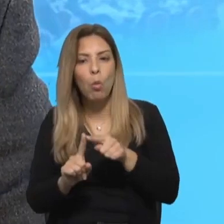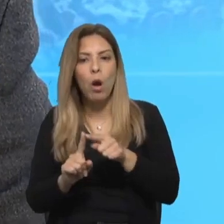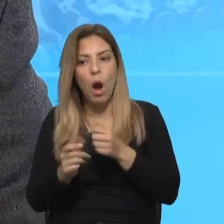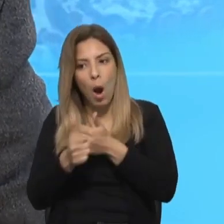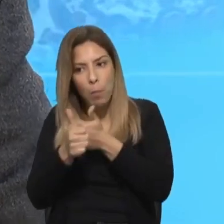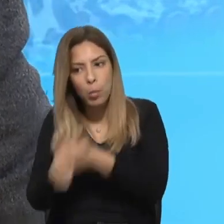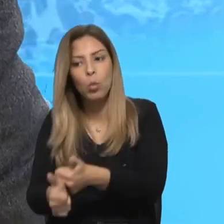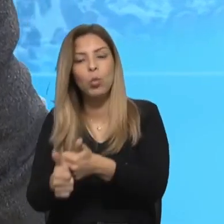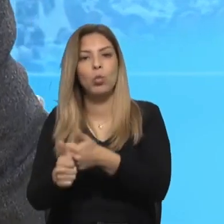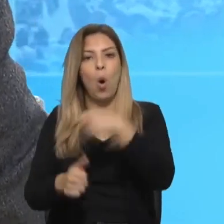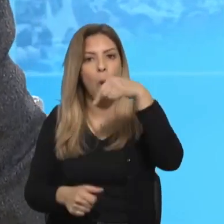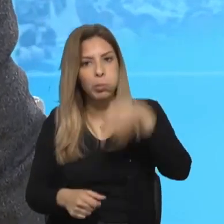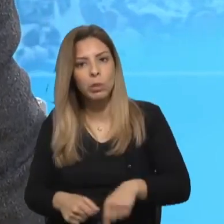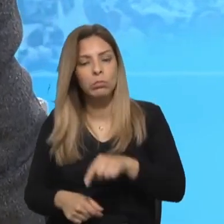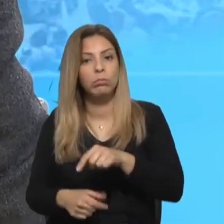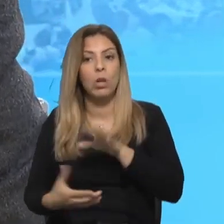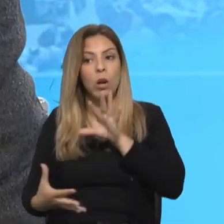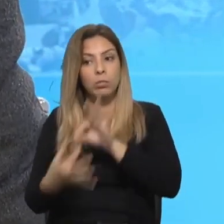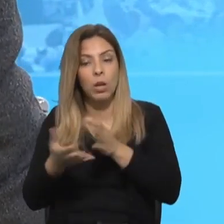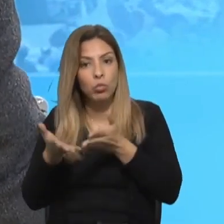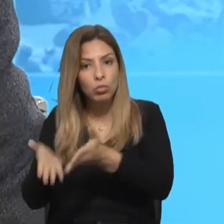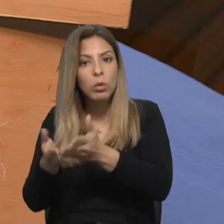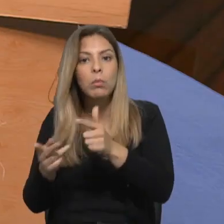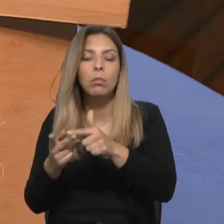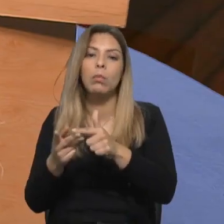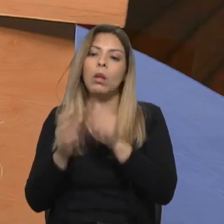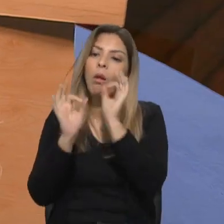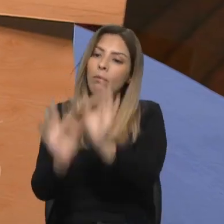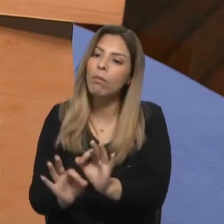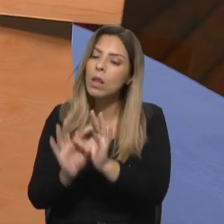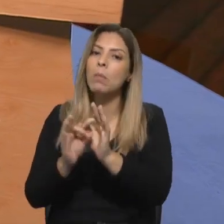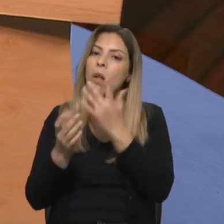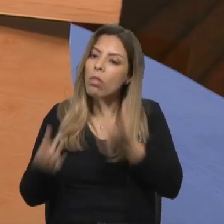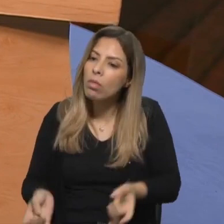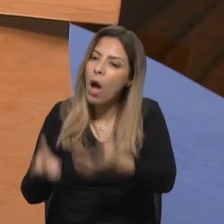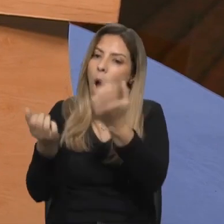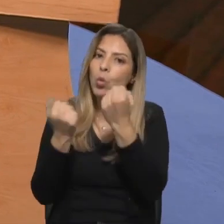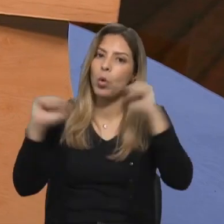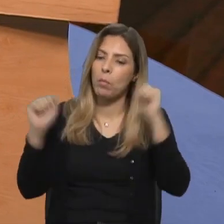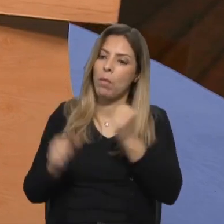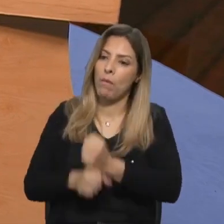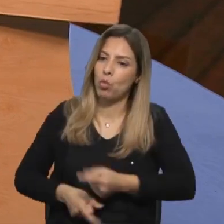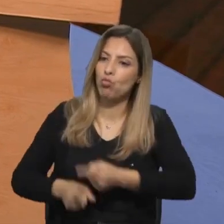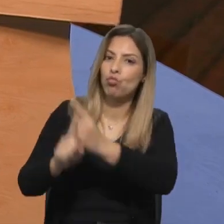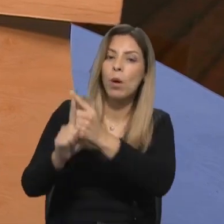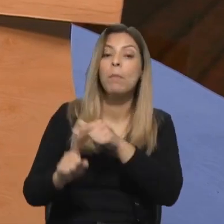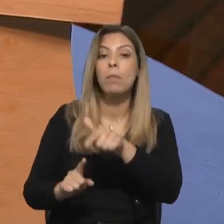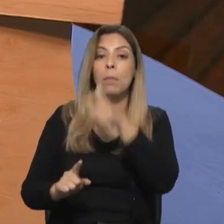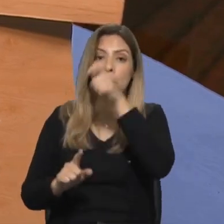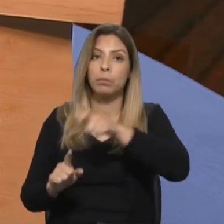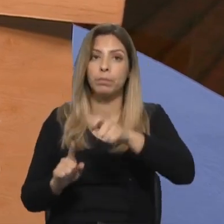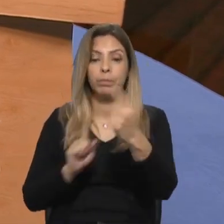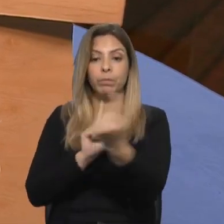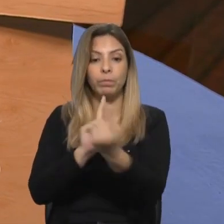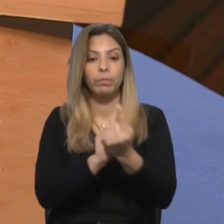resposta imediata, de cuidado, mas também de autonomização das pessoas. O objetivo, quando trabalhamos com migrantes e com refugiados, é que estas